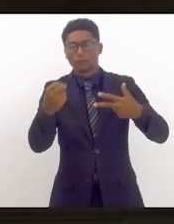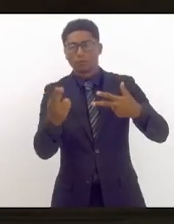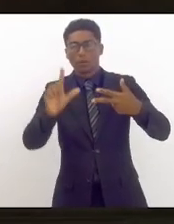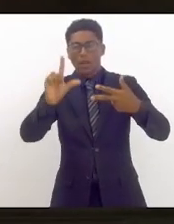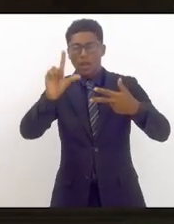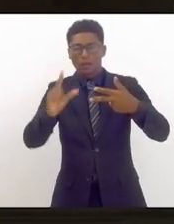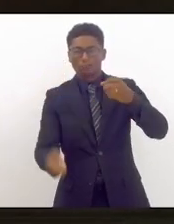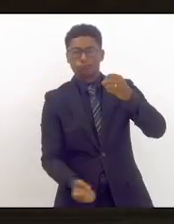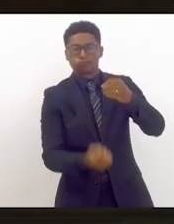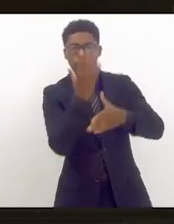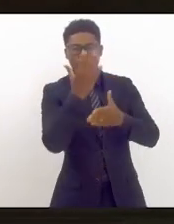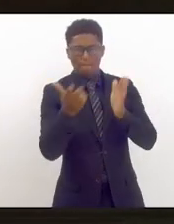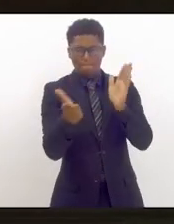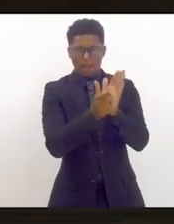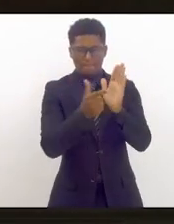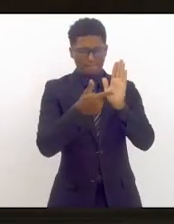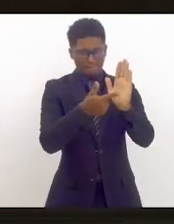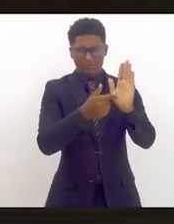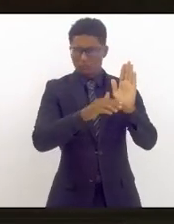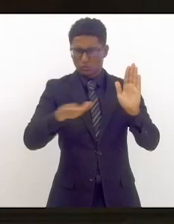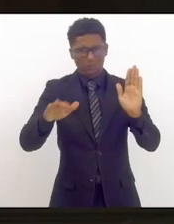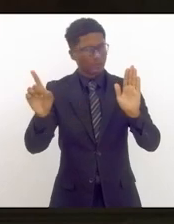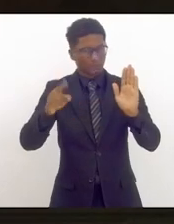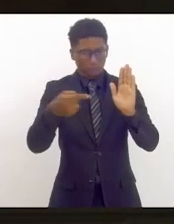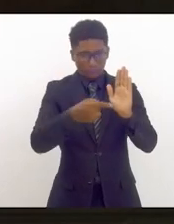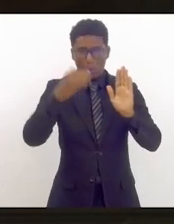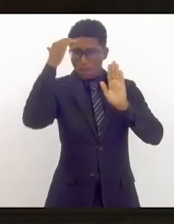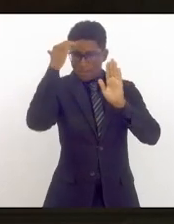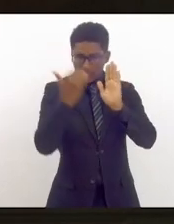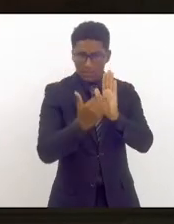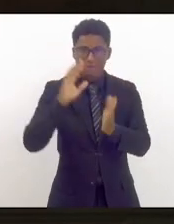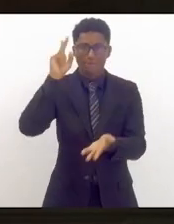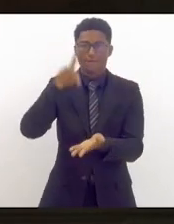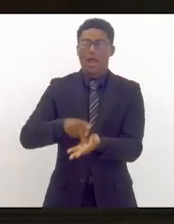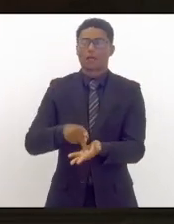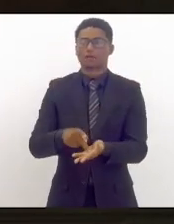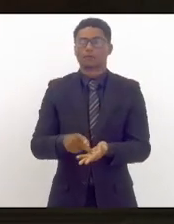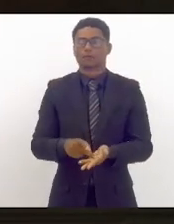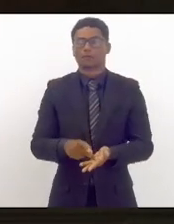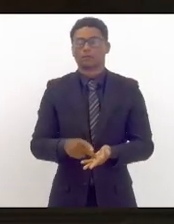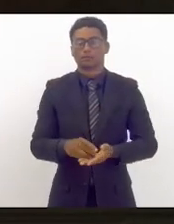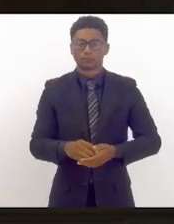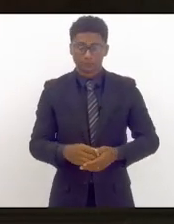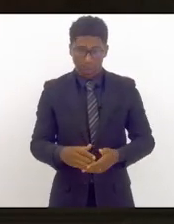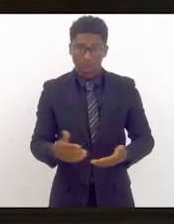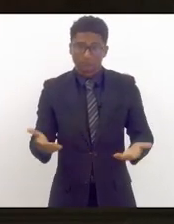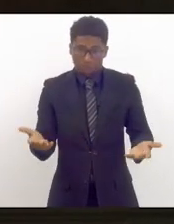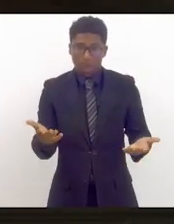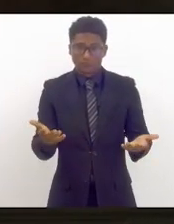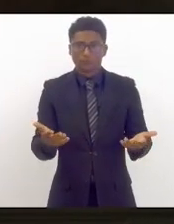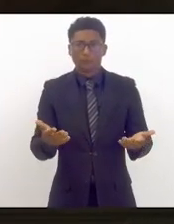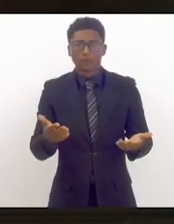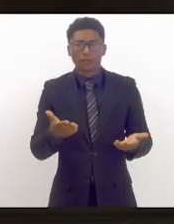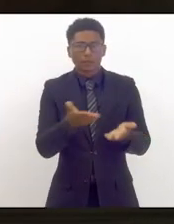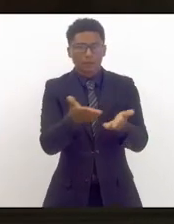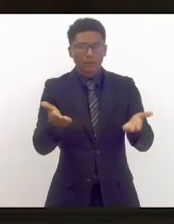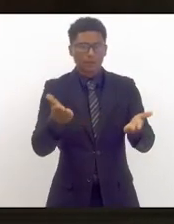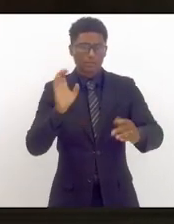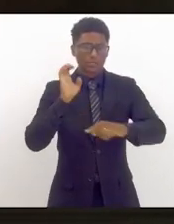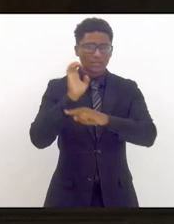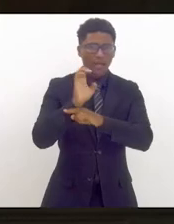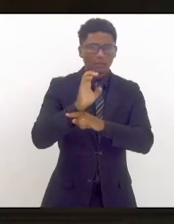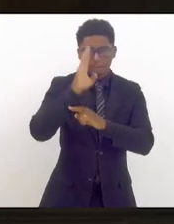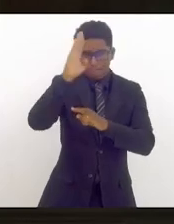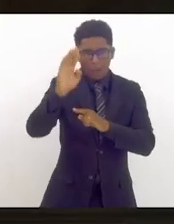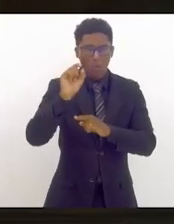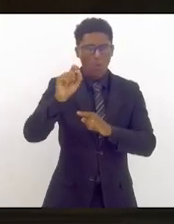do papel e transformamos em realidade, a partir de um reconhecimento do que é prioritário para o nosso Estado e para a